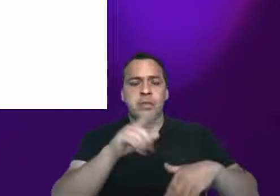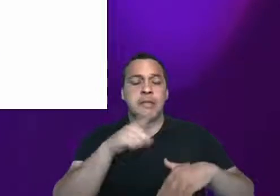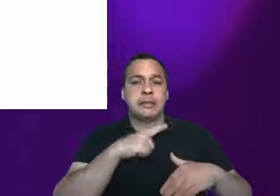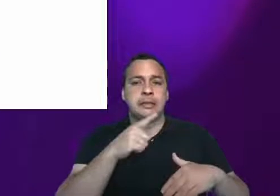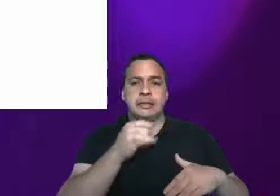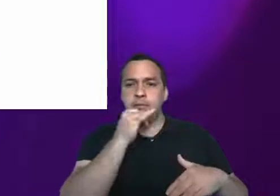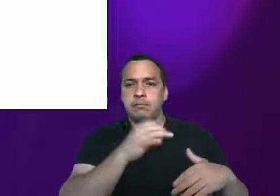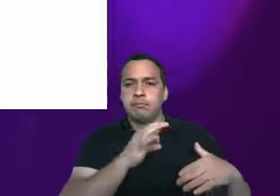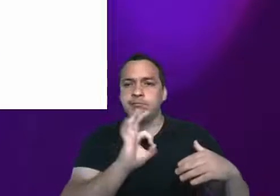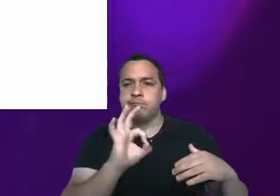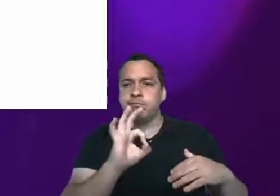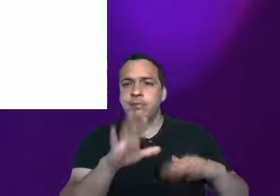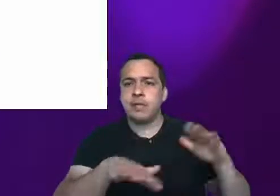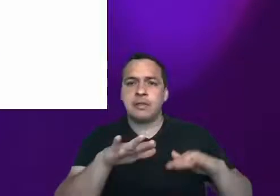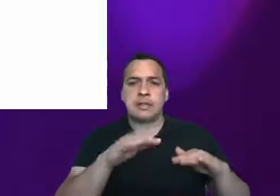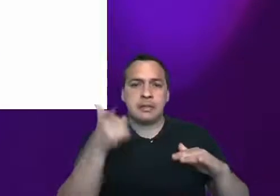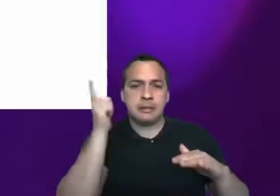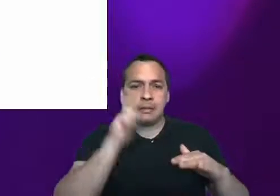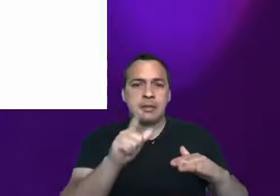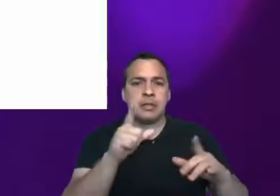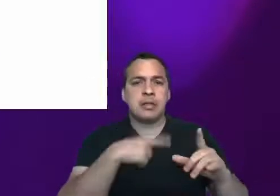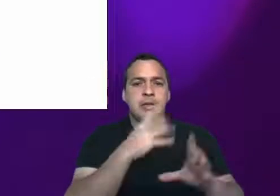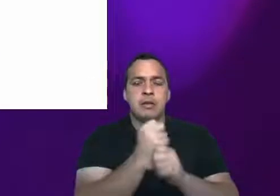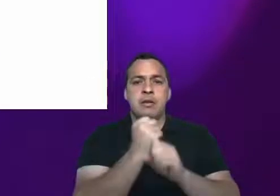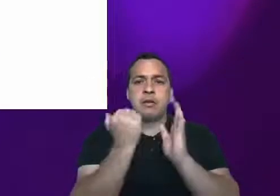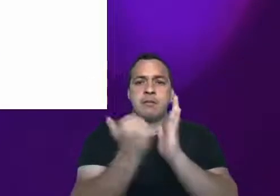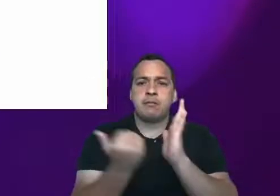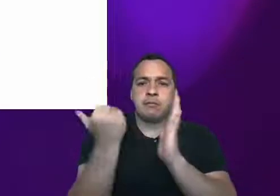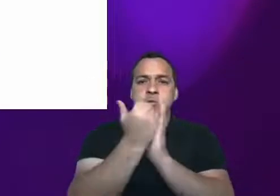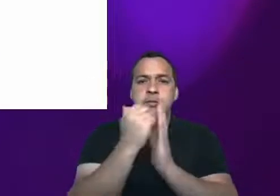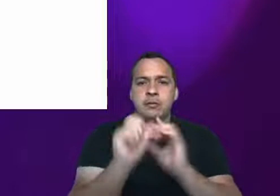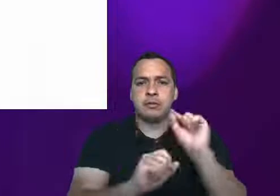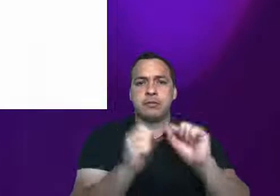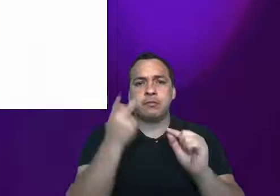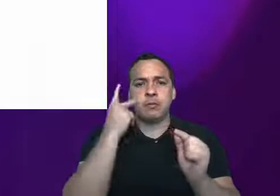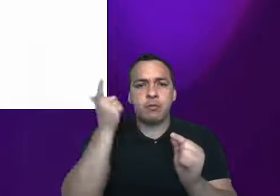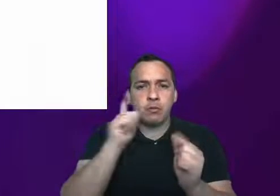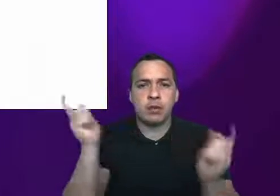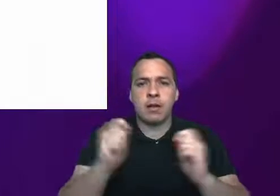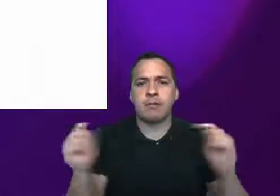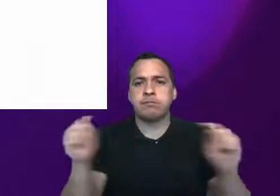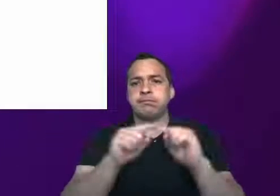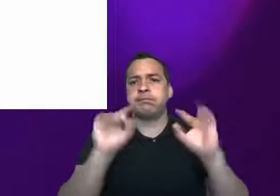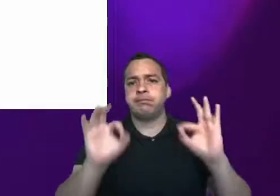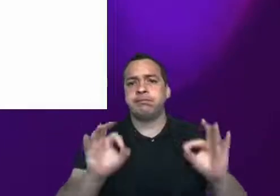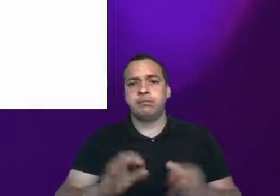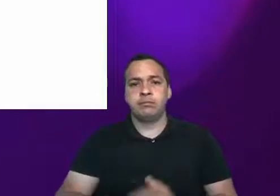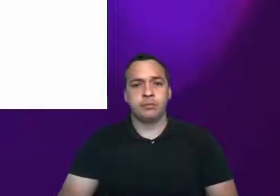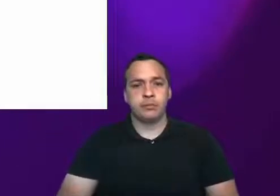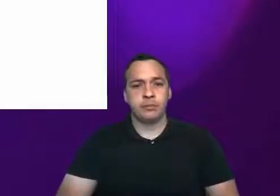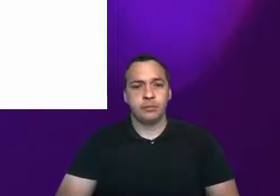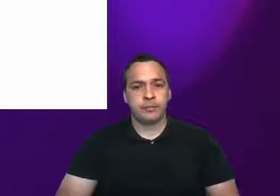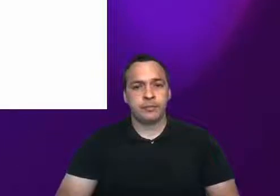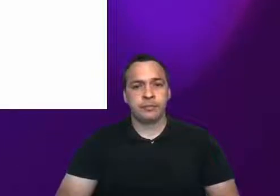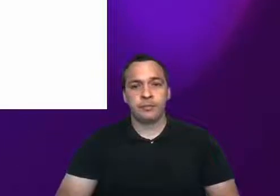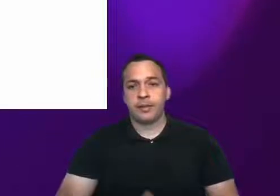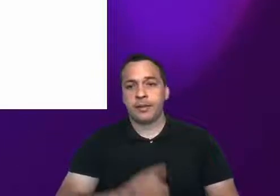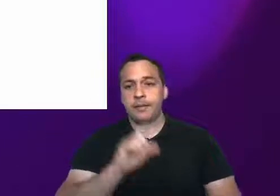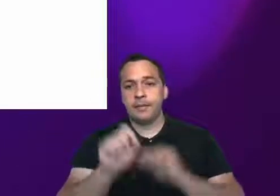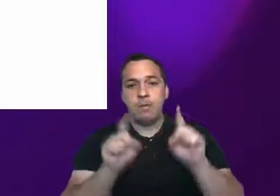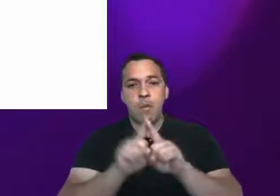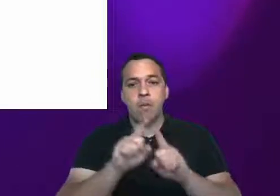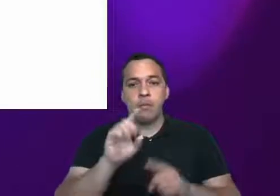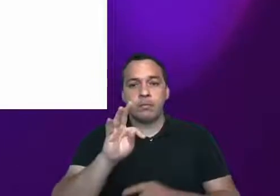nódulo eles acabam ganhando pontos extras aí para conseguir chegar. E a radioembolização e a